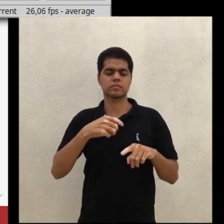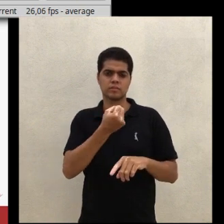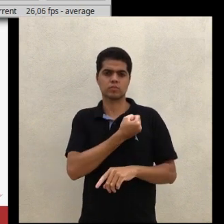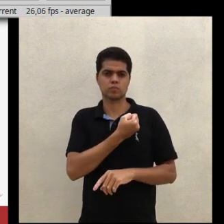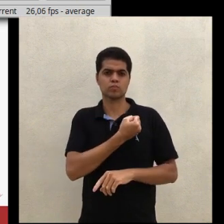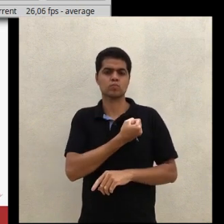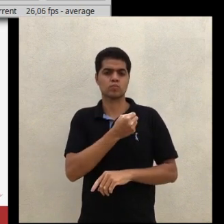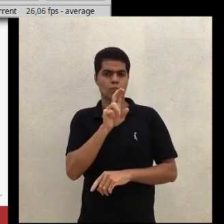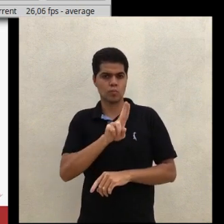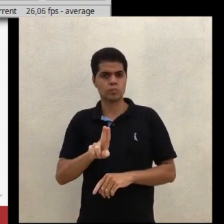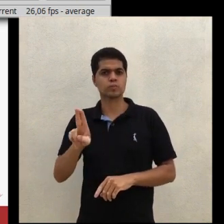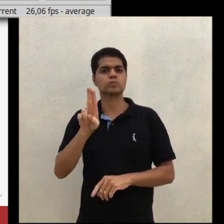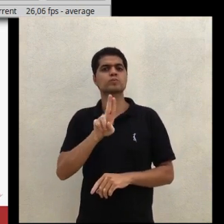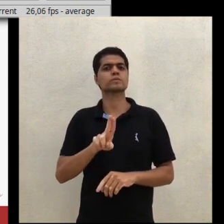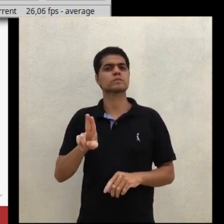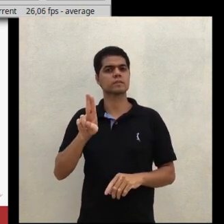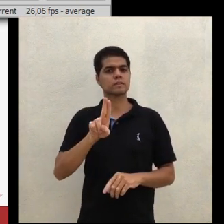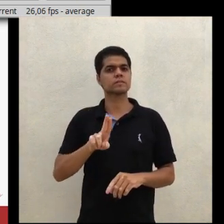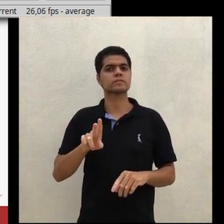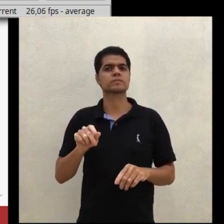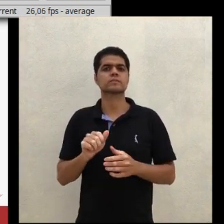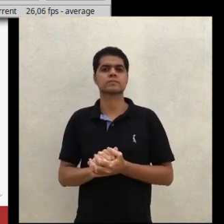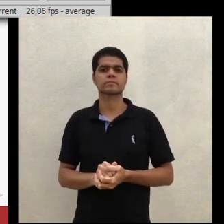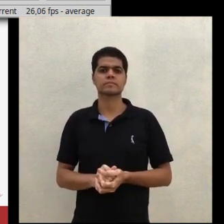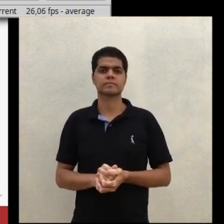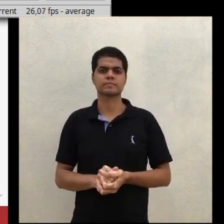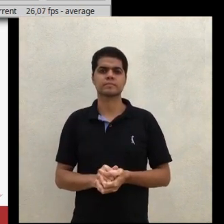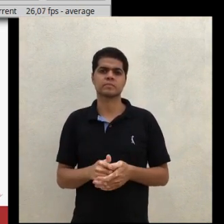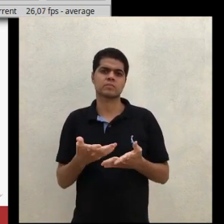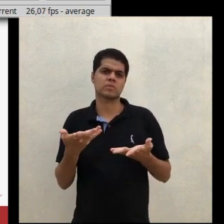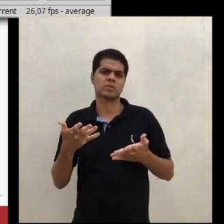um determinado valor pertencer a um conjunto. Né?